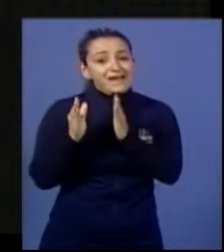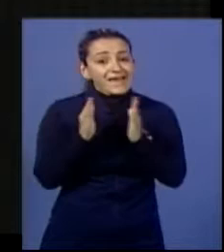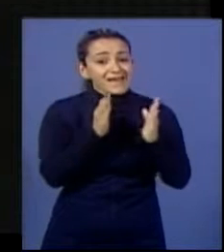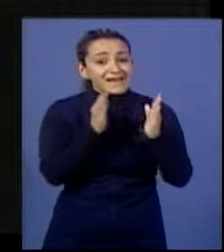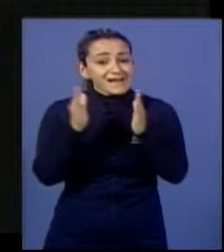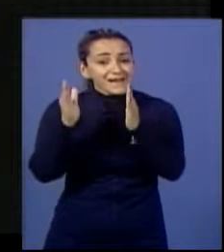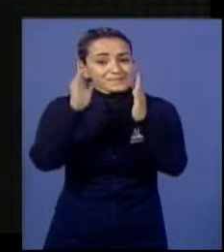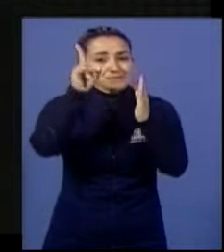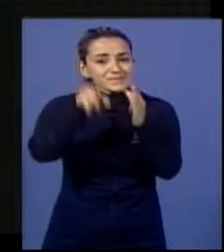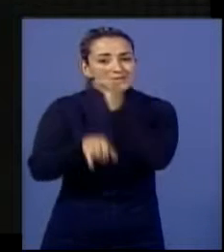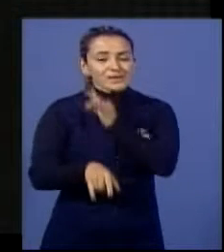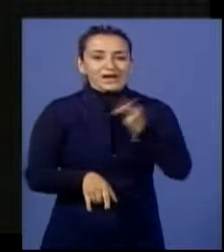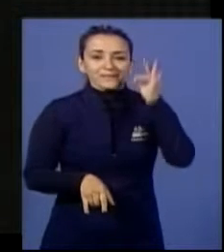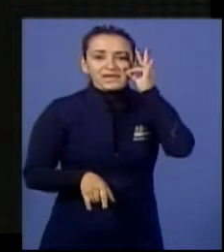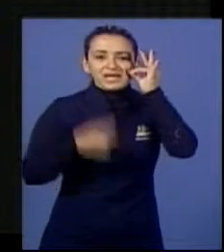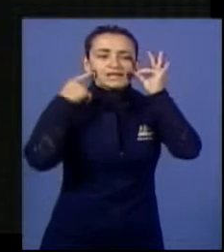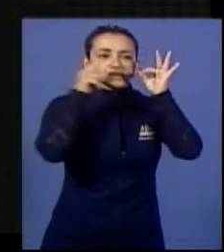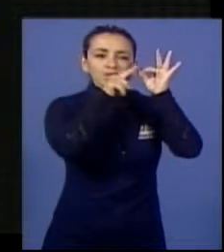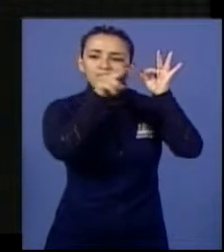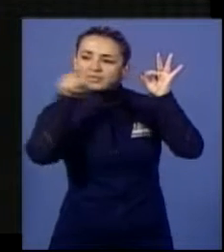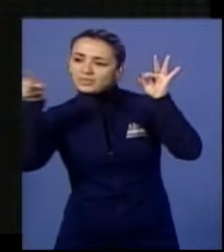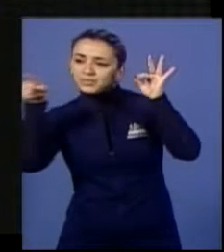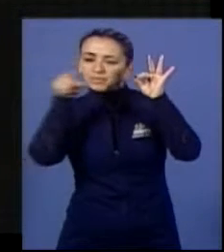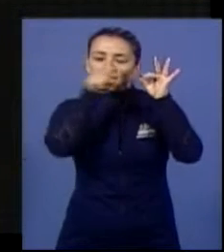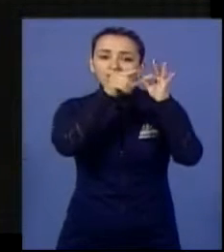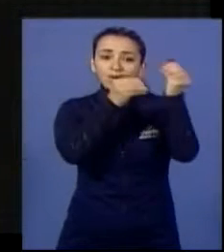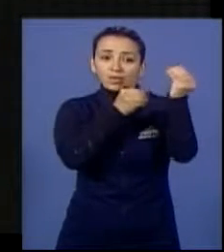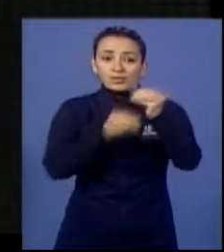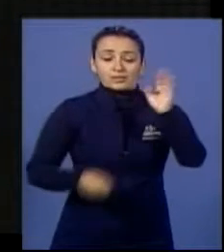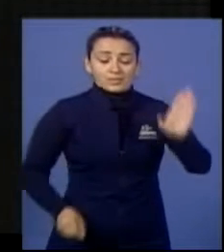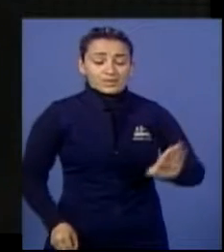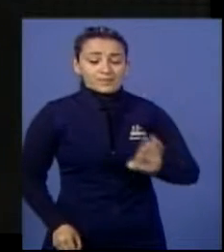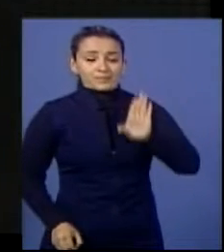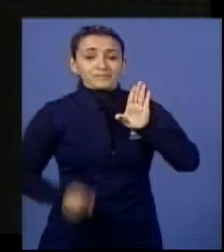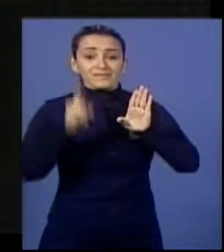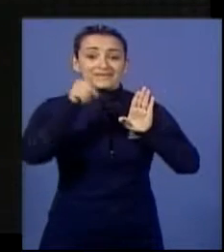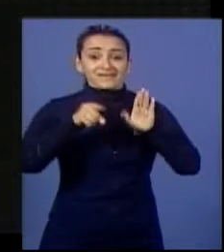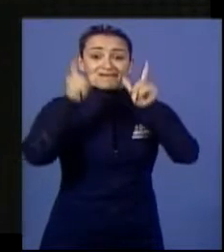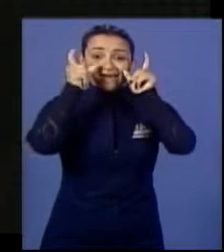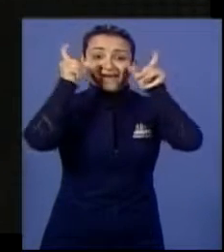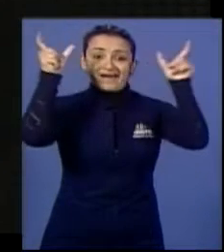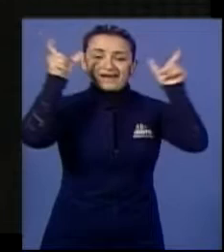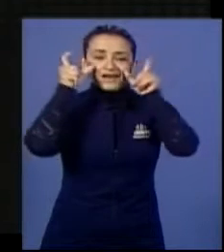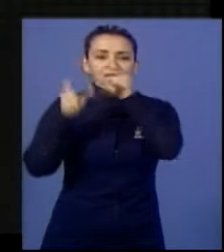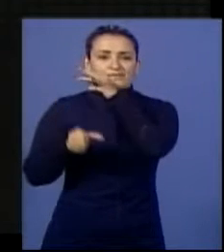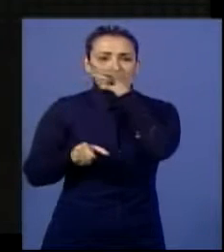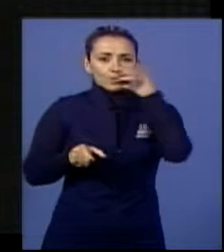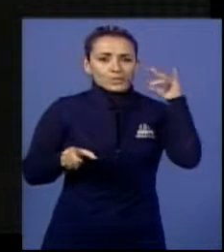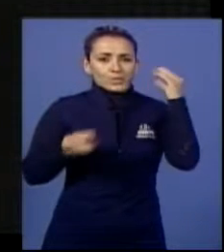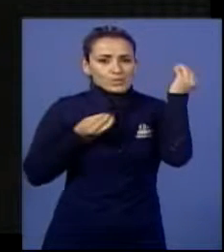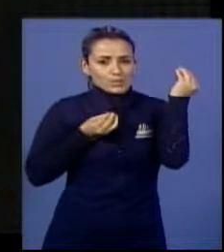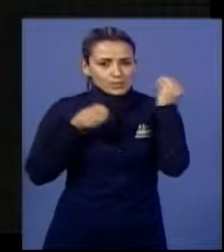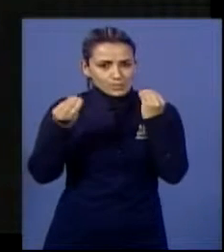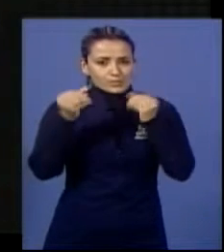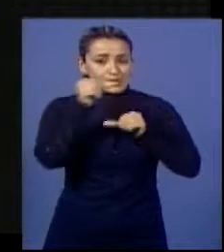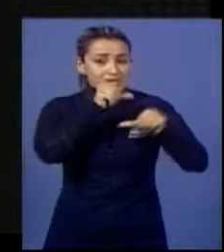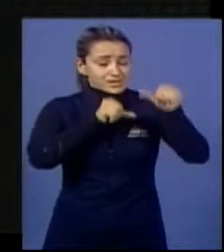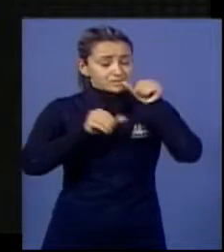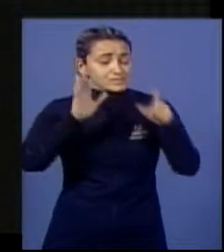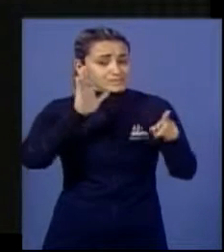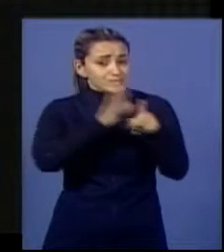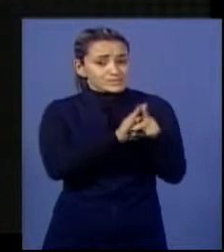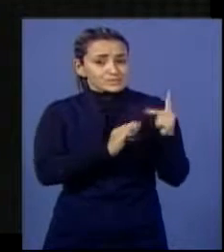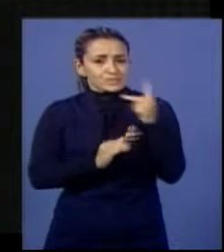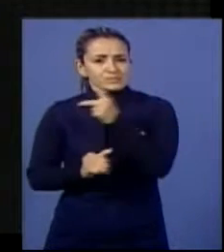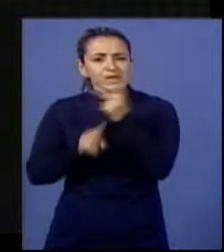de alarme. Então qualquer problema, qualquer perigo, a abelha produz essa substância e expele essa substância. Tá, vamos traduzir essas fórmulas